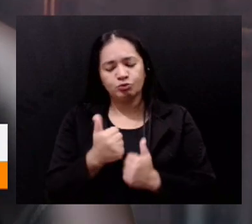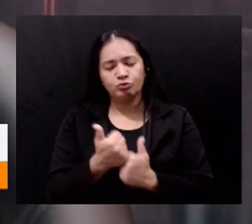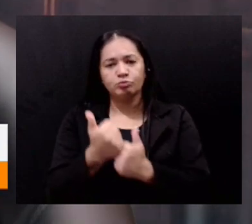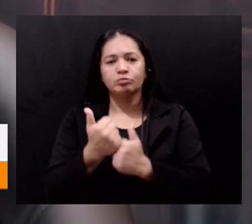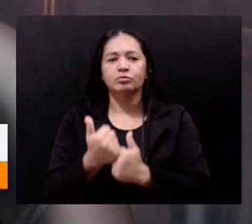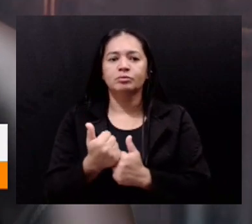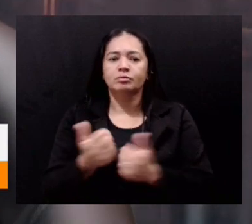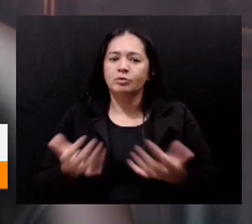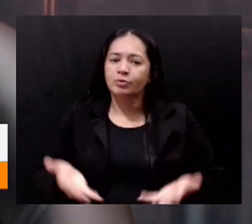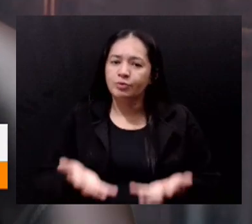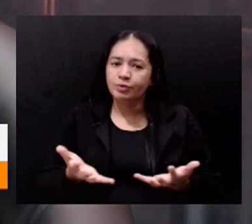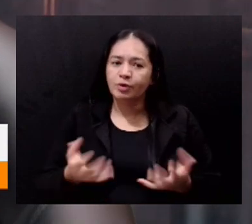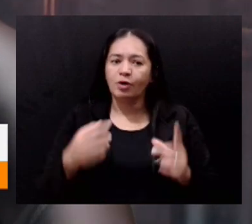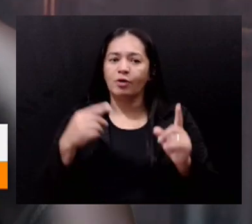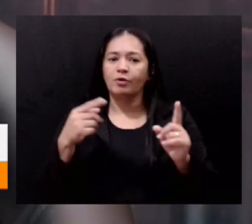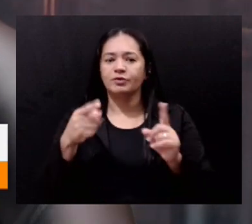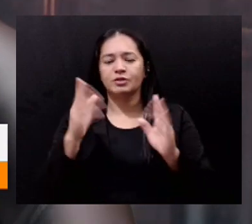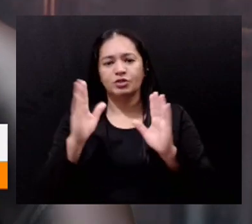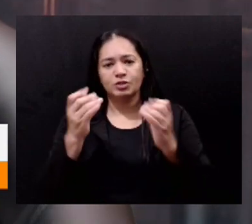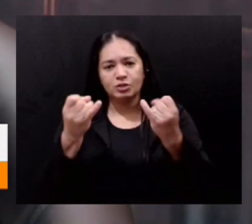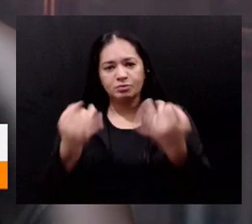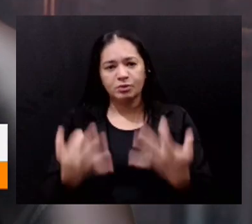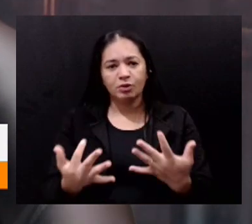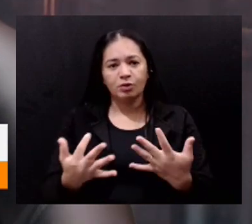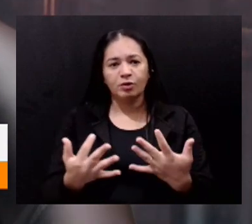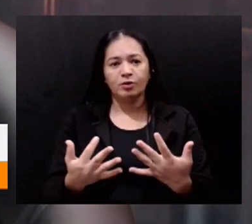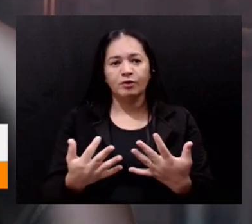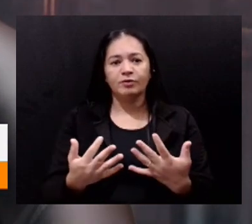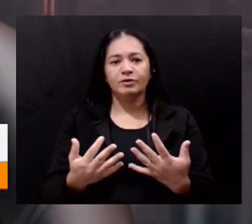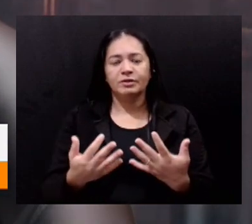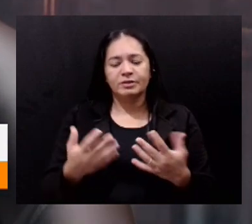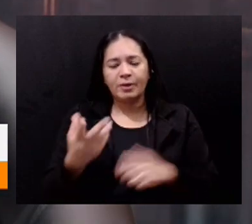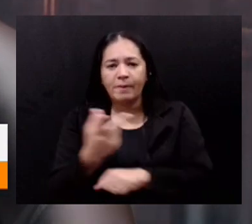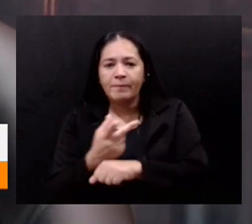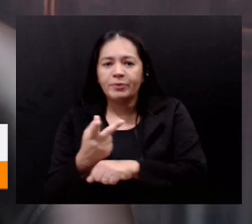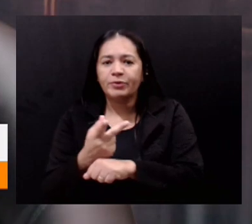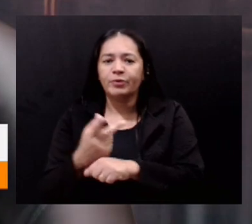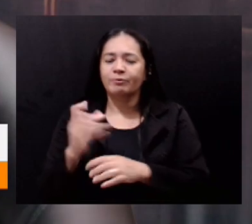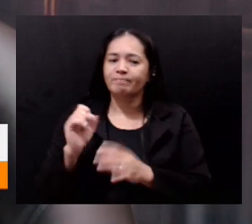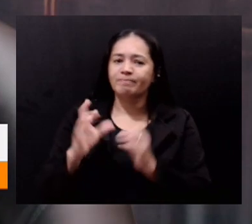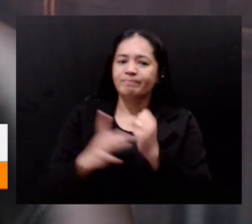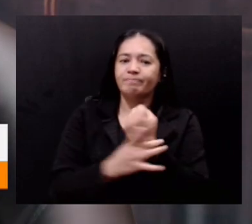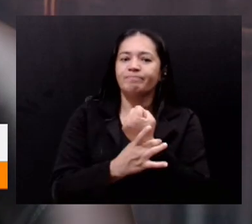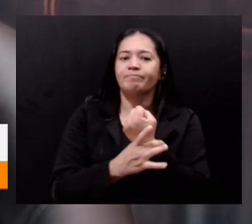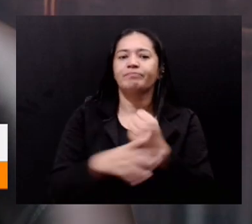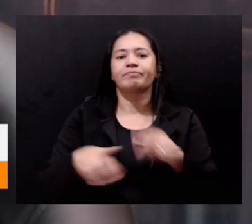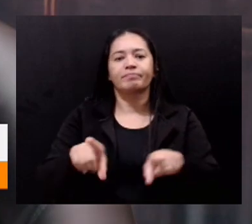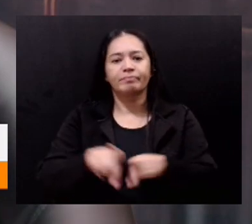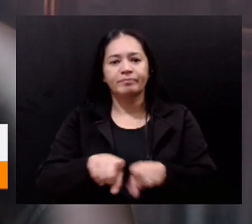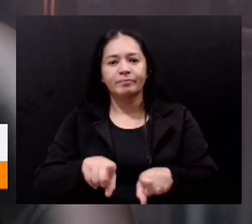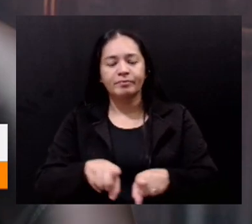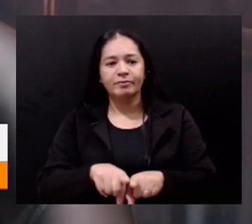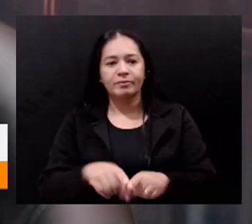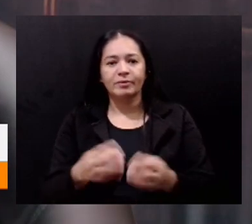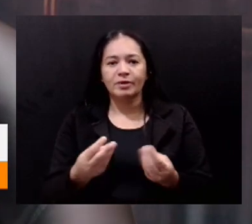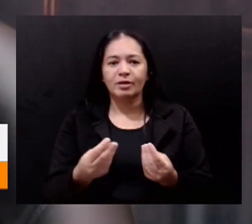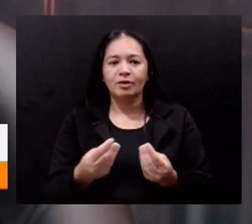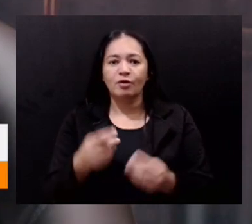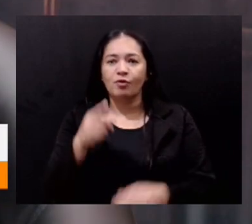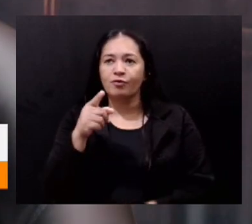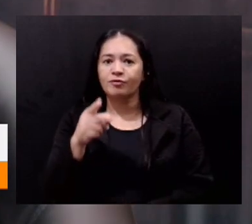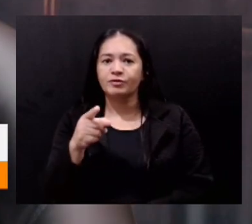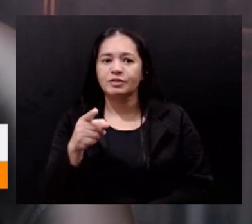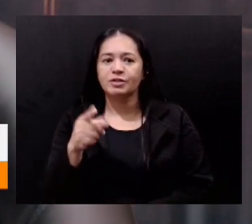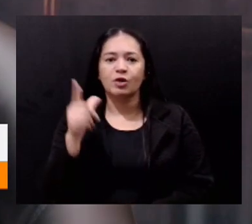colocou ali, de você sempre buscar esse porto seguro também, né, quando você tem algo bom ou